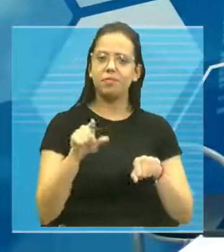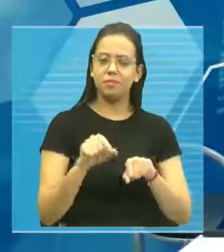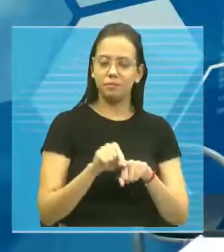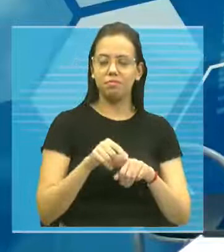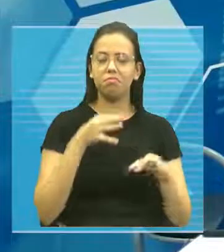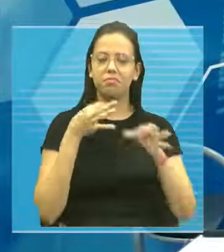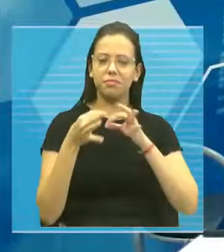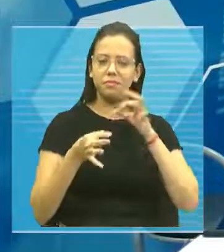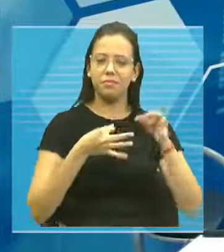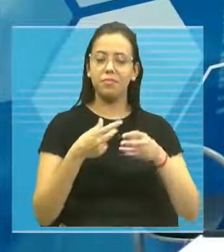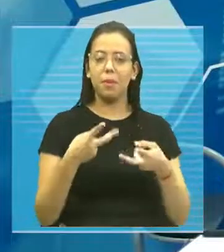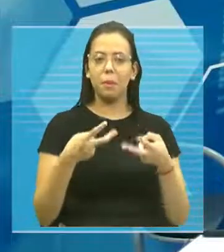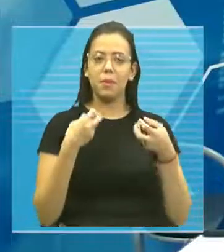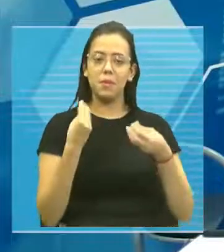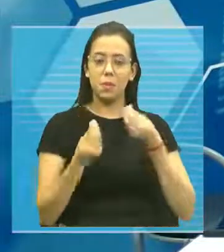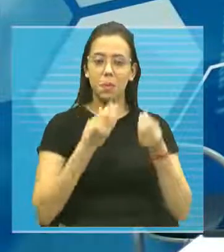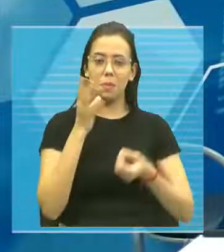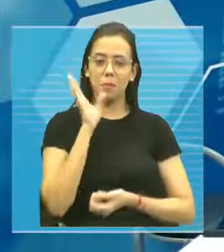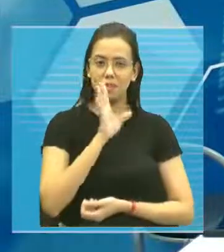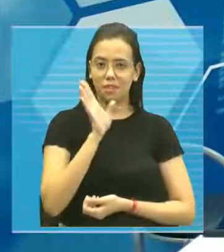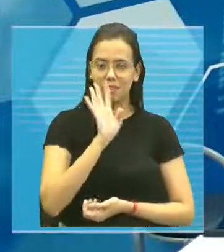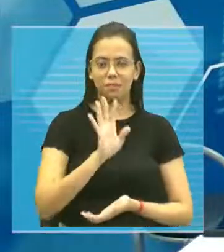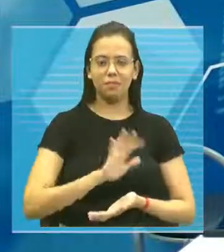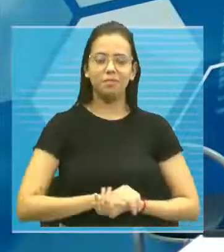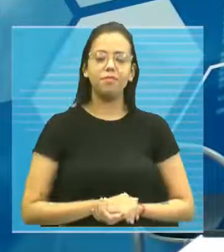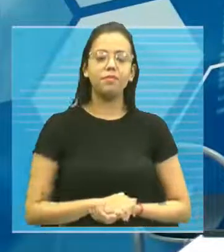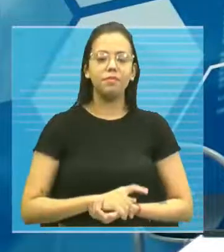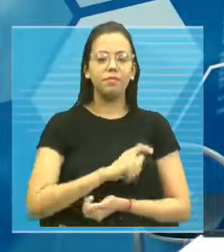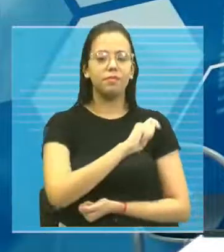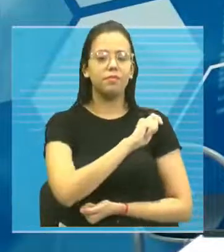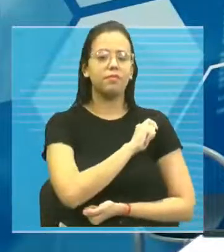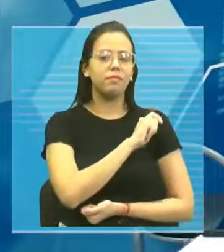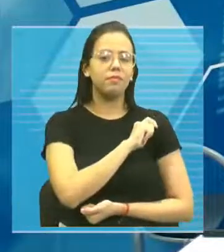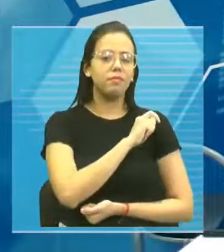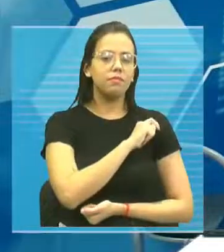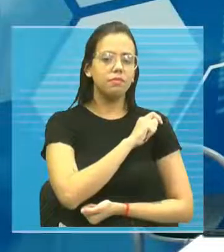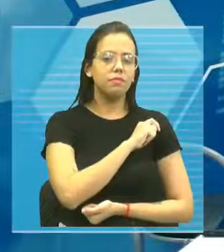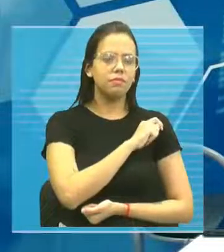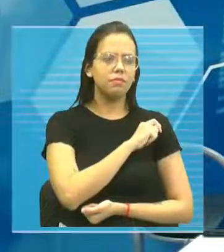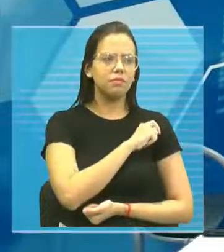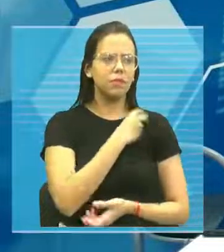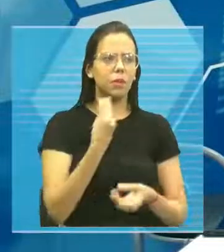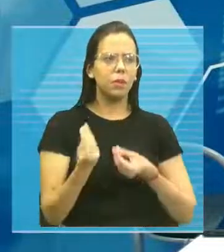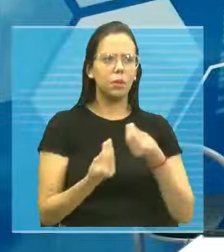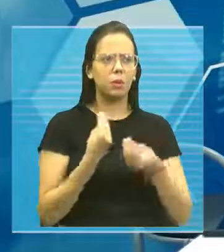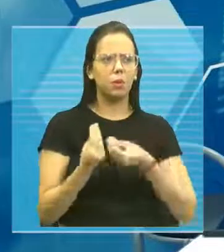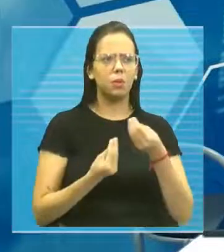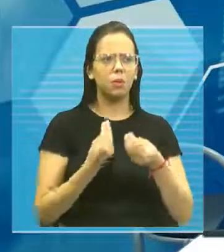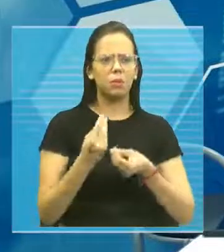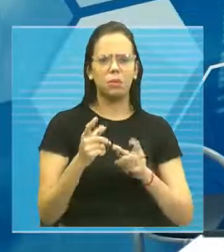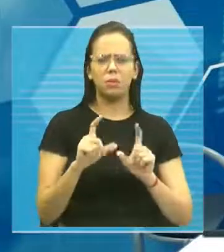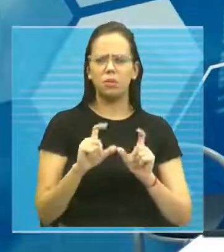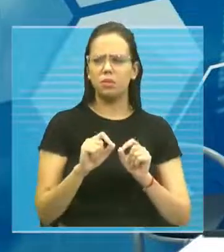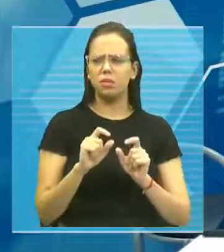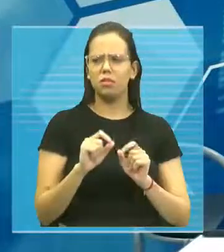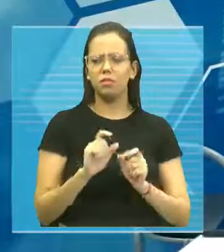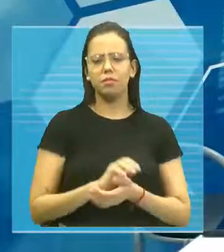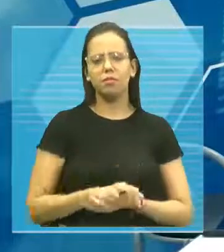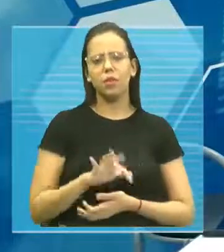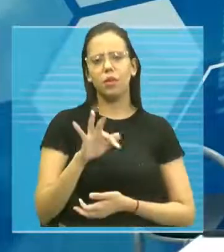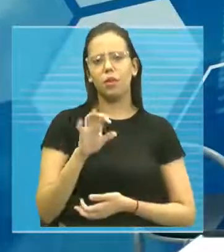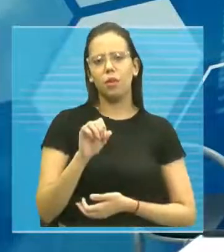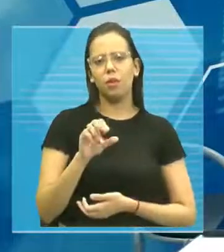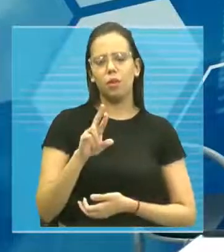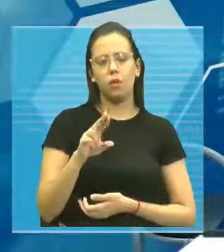tá vendo aí como foi lá Foi legal pé Gabriel André como é que tá o form sem o Formes Hoje ele é